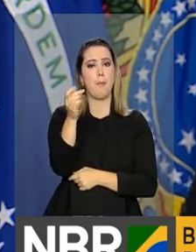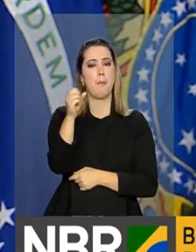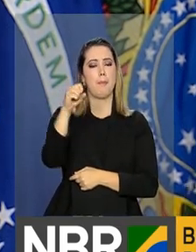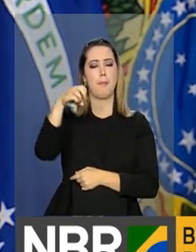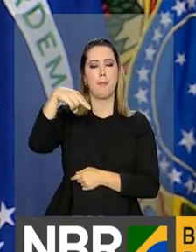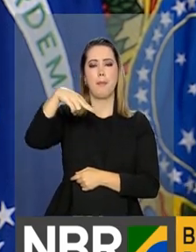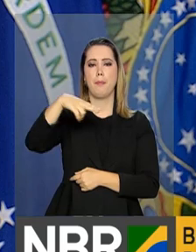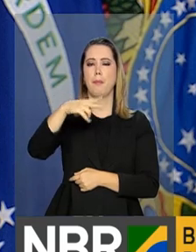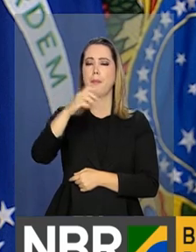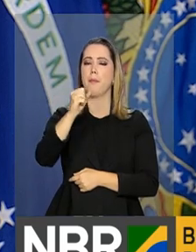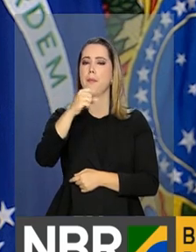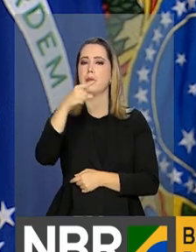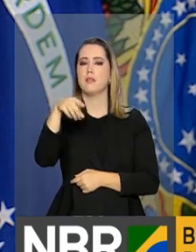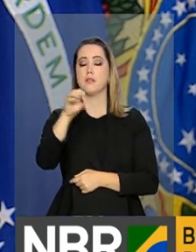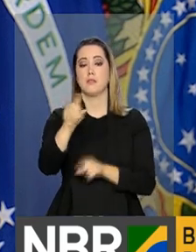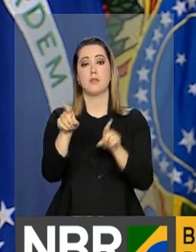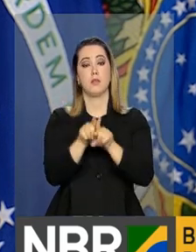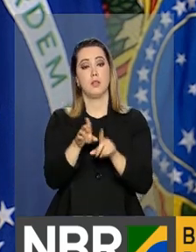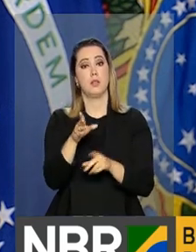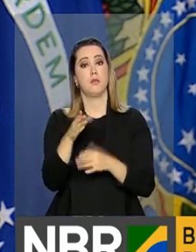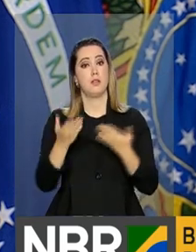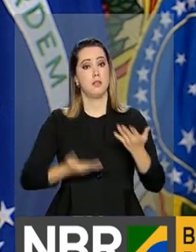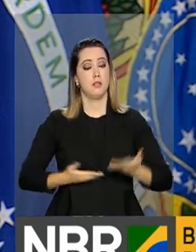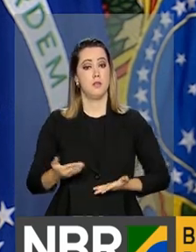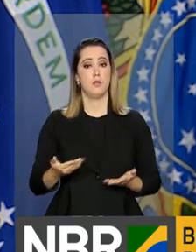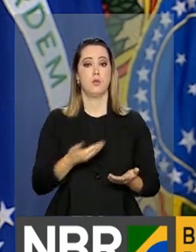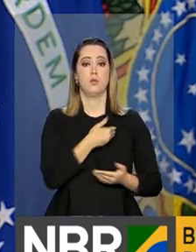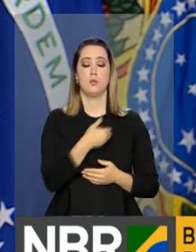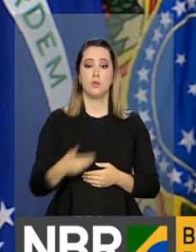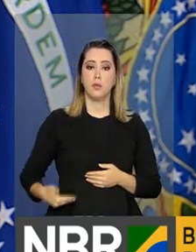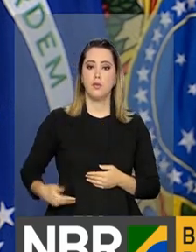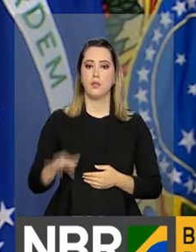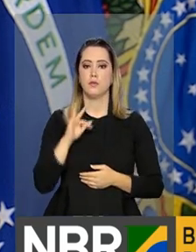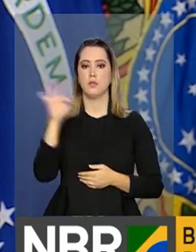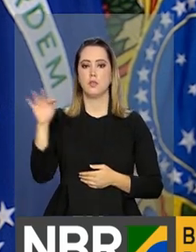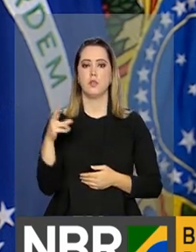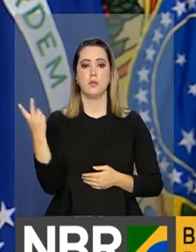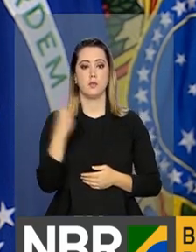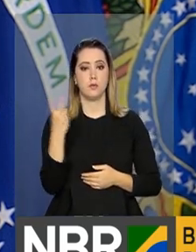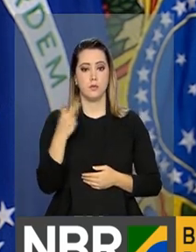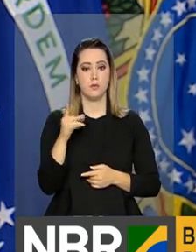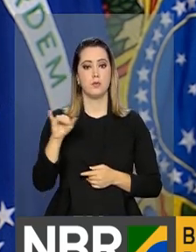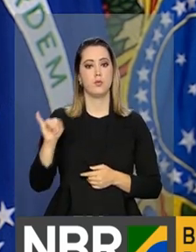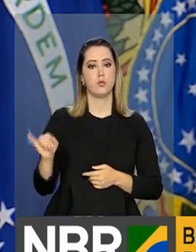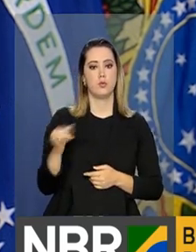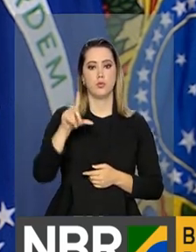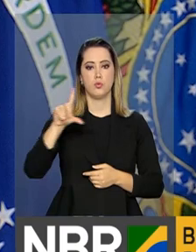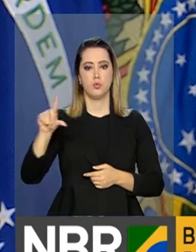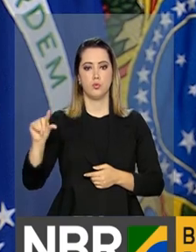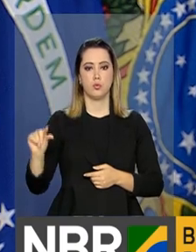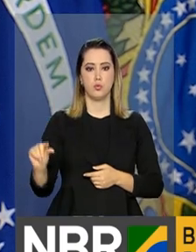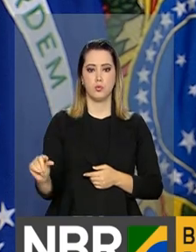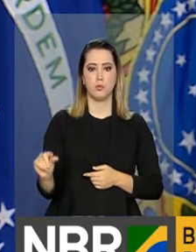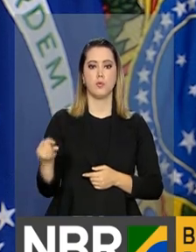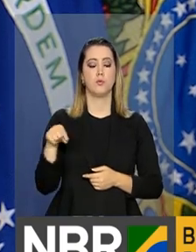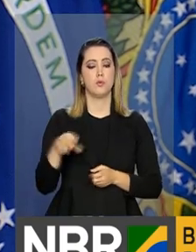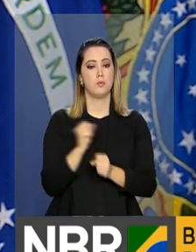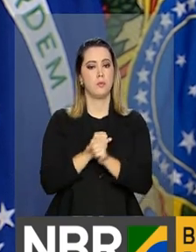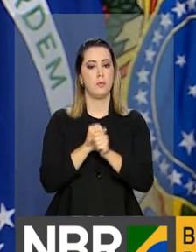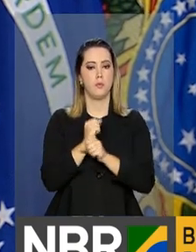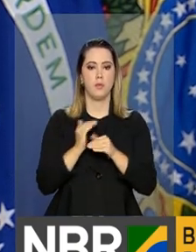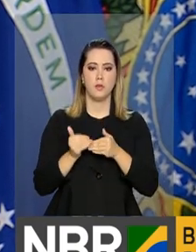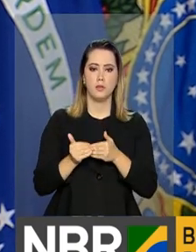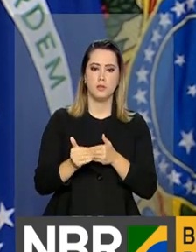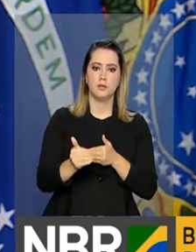a aas servidores públicos federais é portanto a segunda redução este ano segue